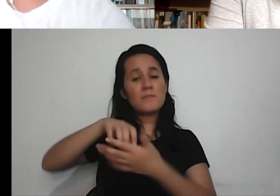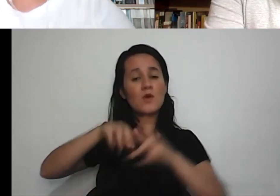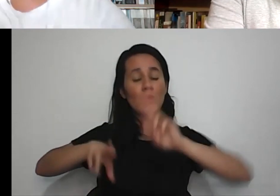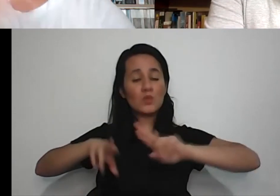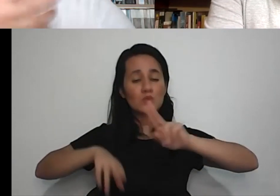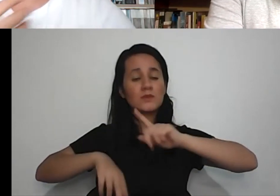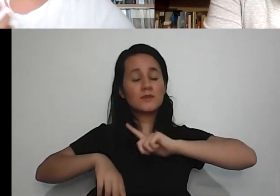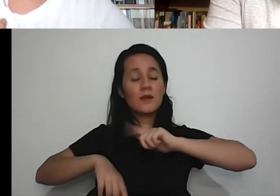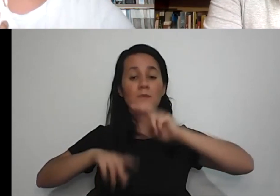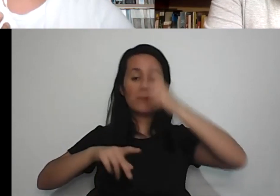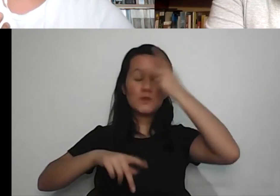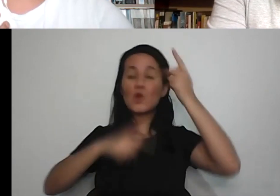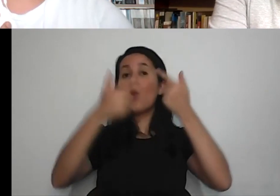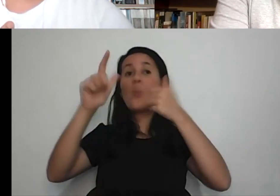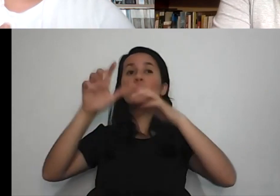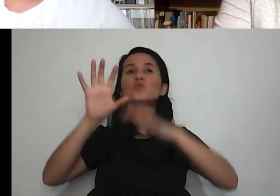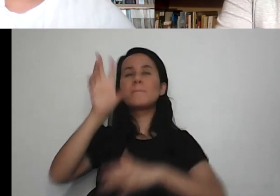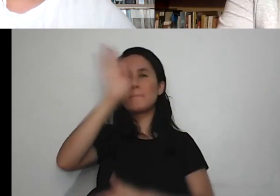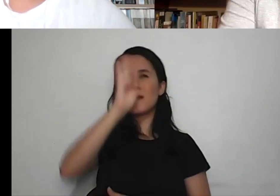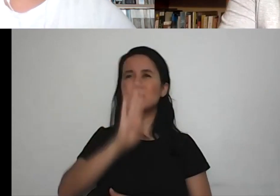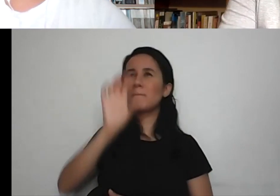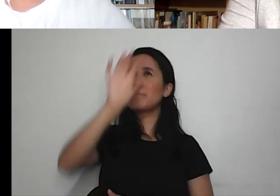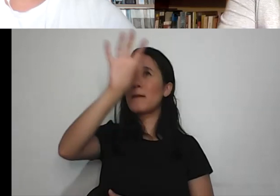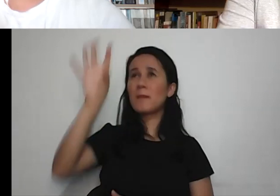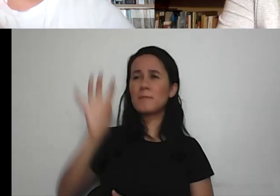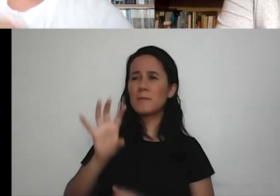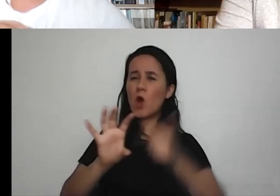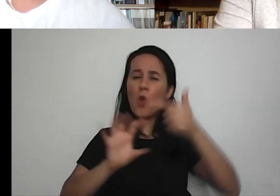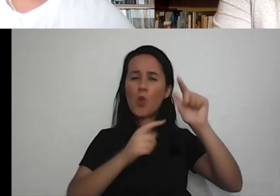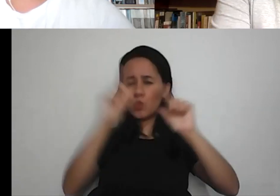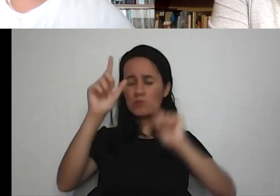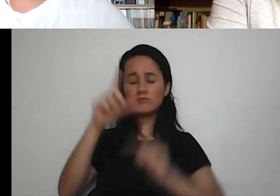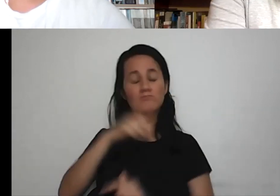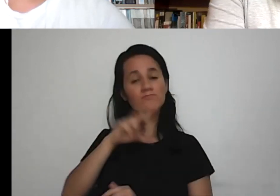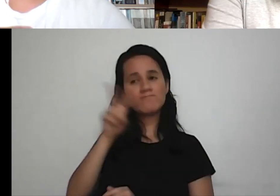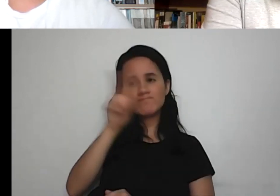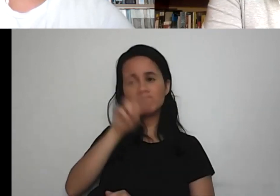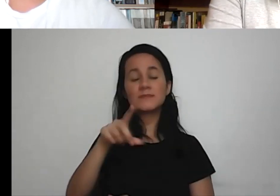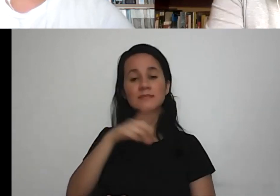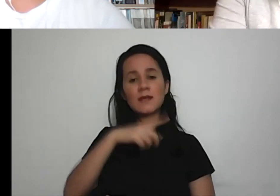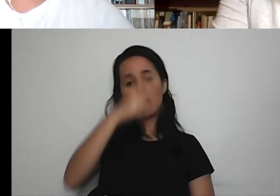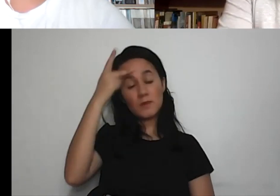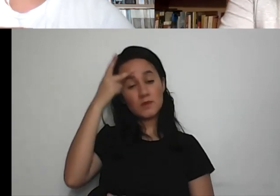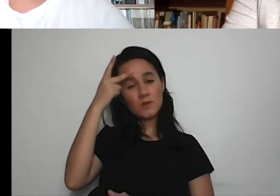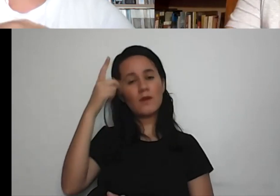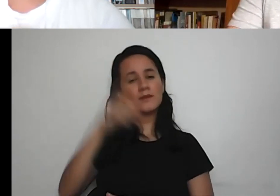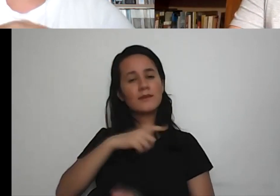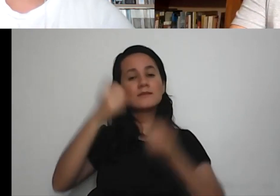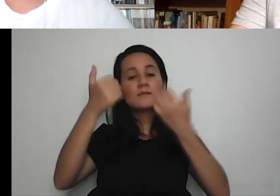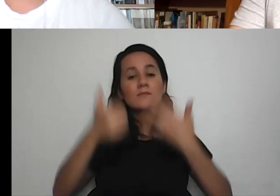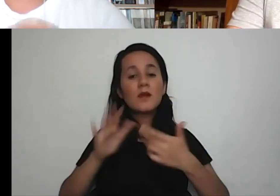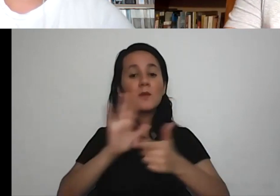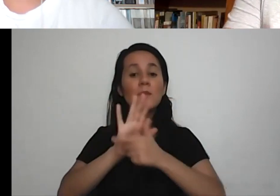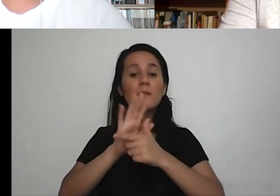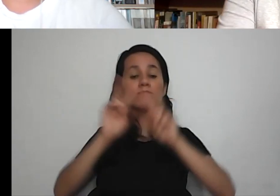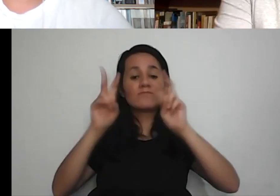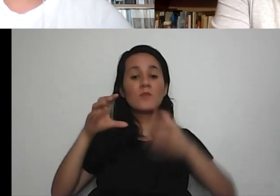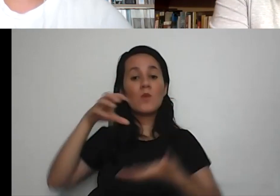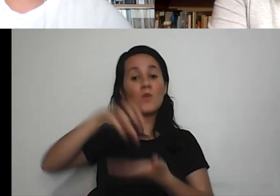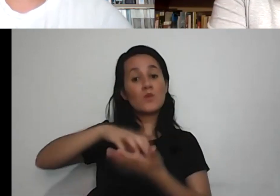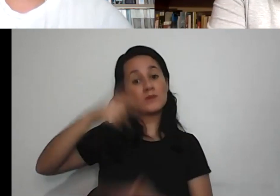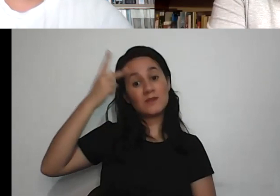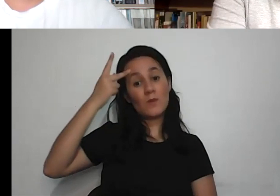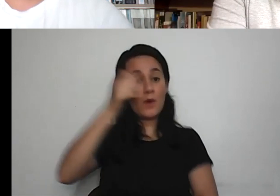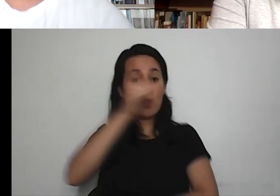conversando com gente de outras regiões do país, ainda há uma crítica muito forte ao papel das grandes editoras localizadas em São Paulo e